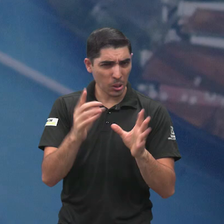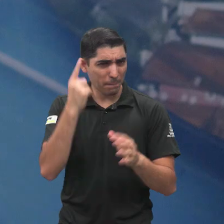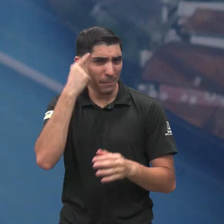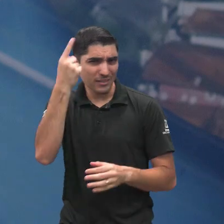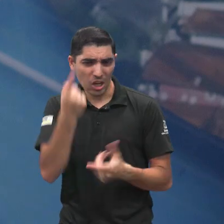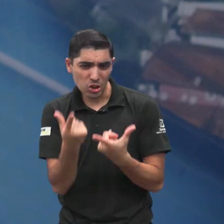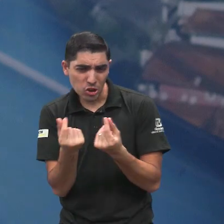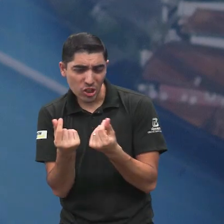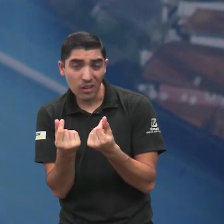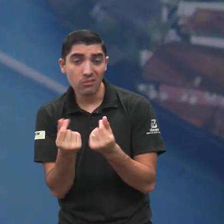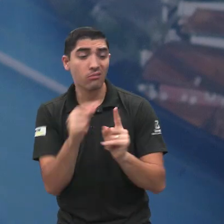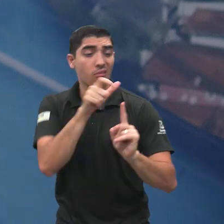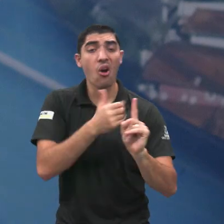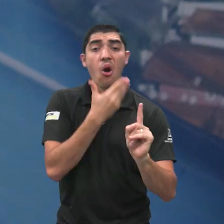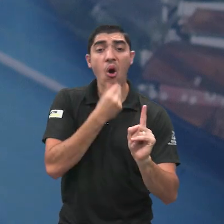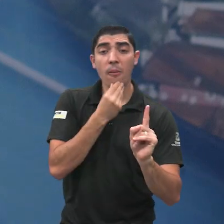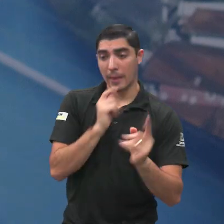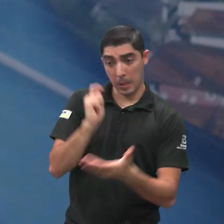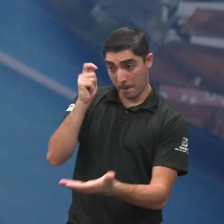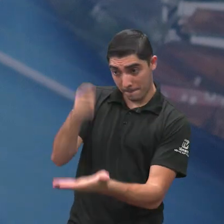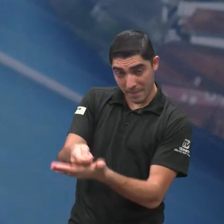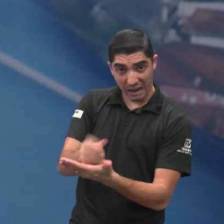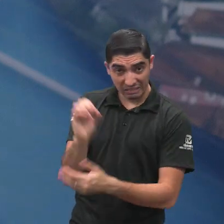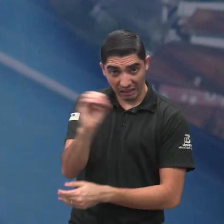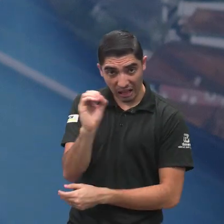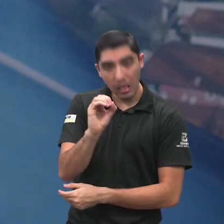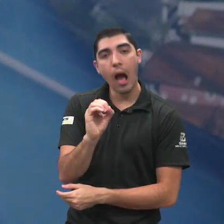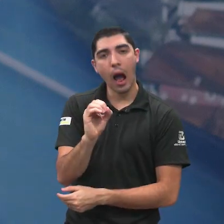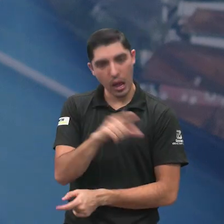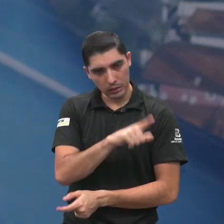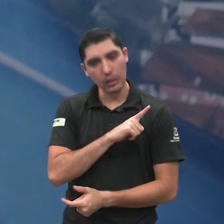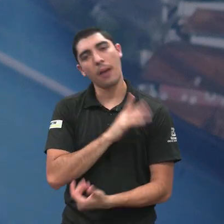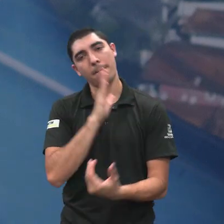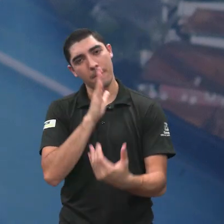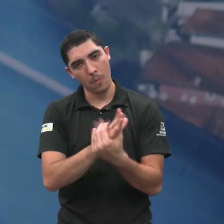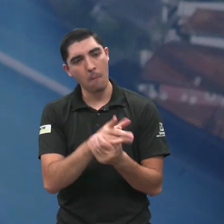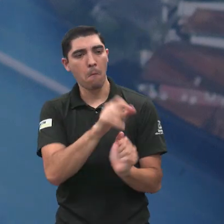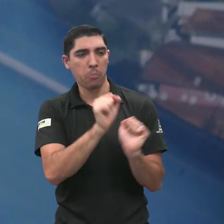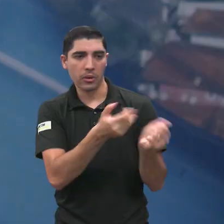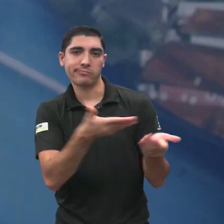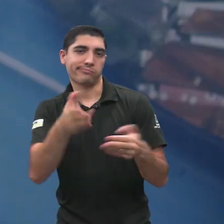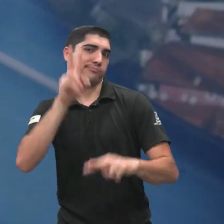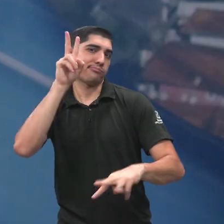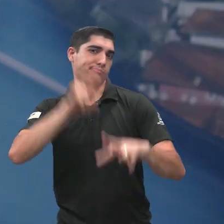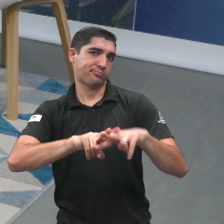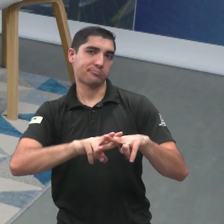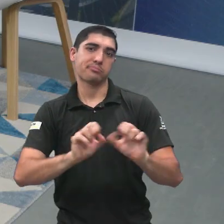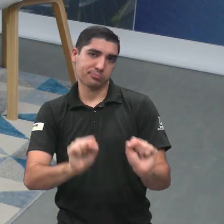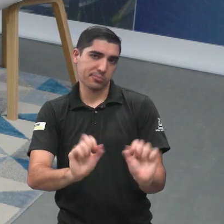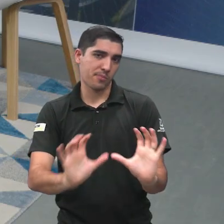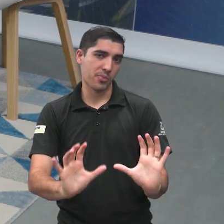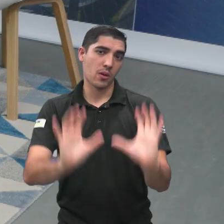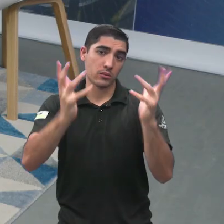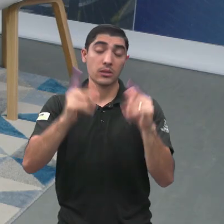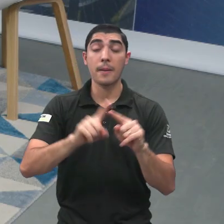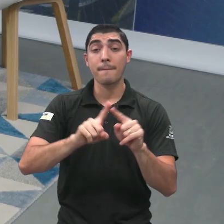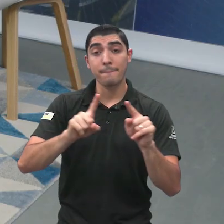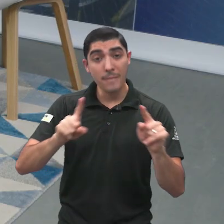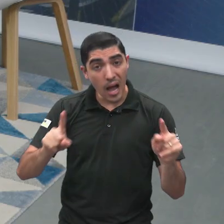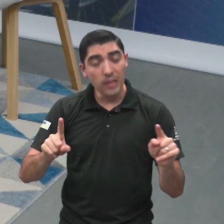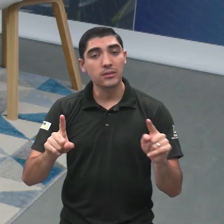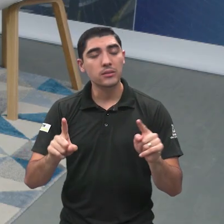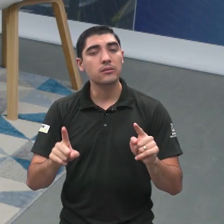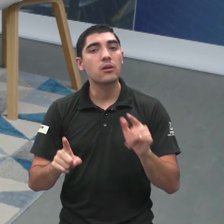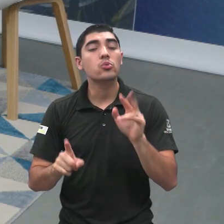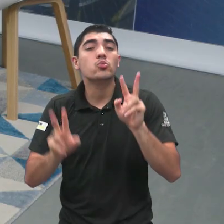o homem ele não paga, tem um processo cabível para ele. Ele pode vir preso até. Sim. Mas só que na questão de